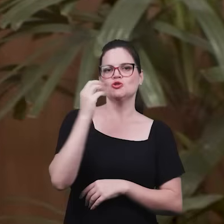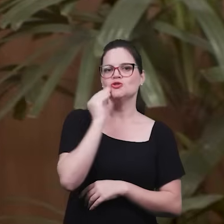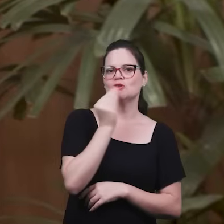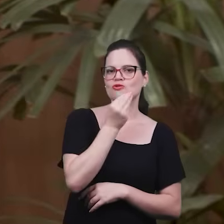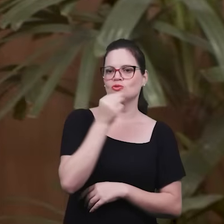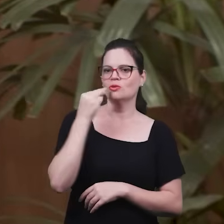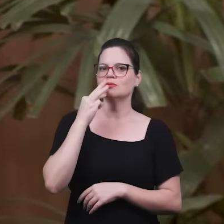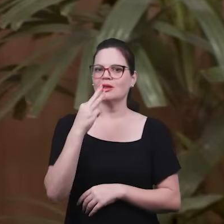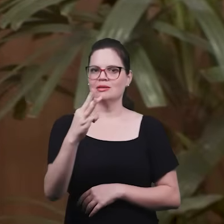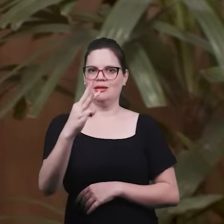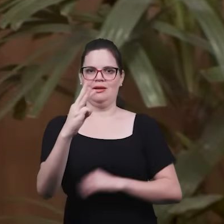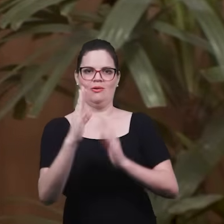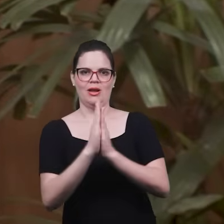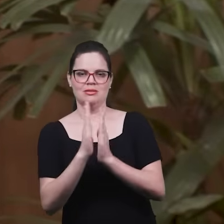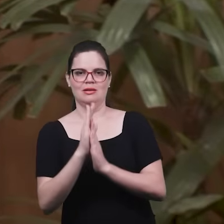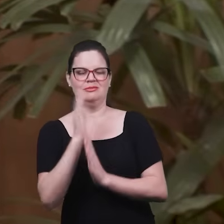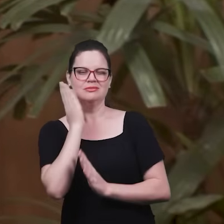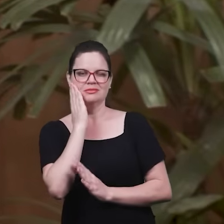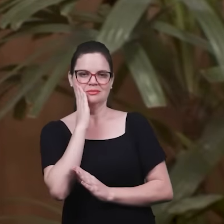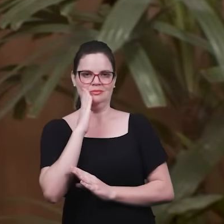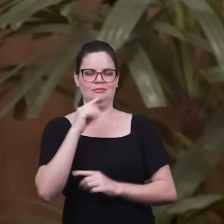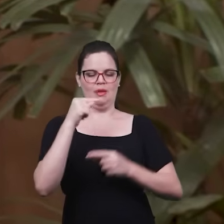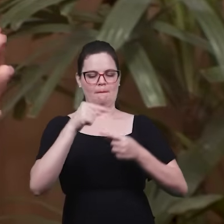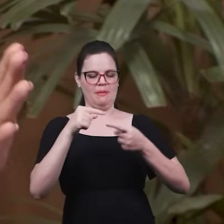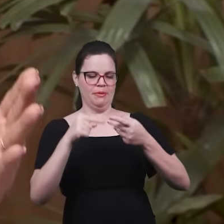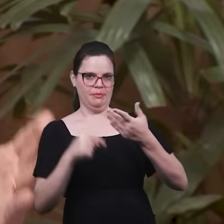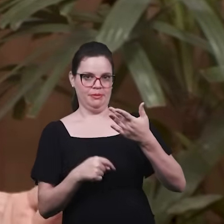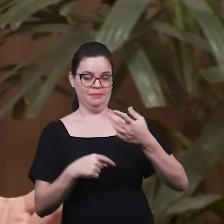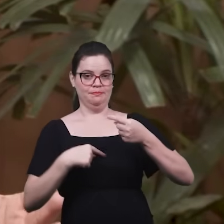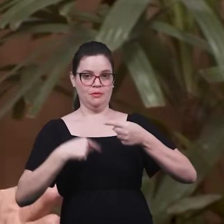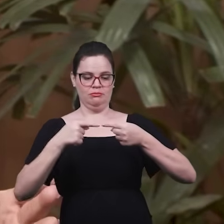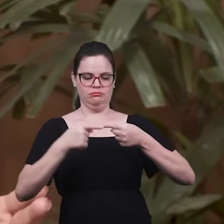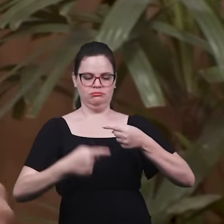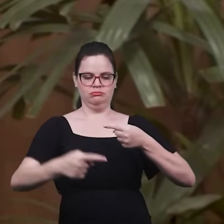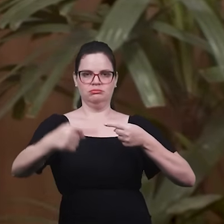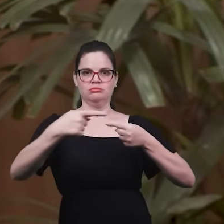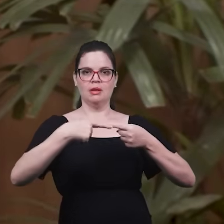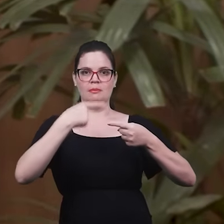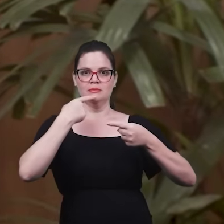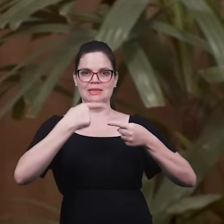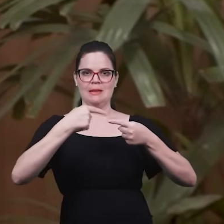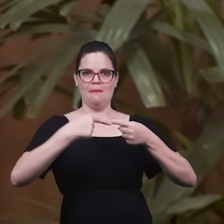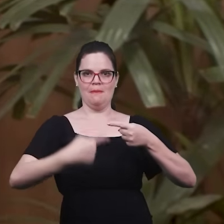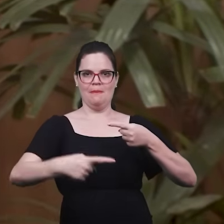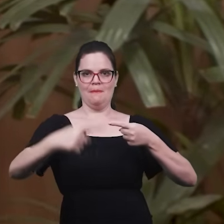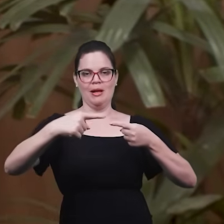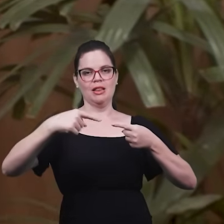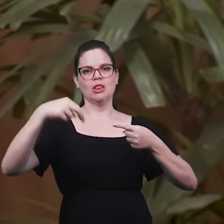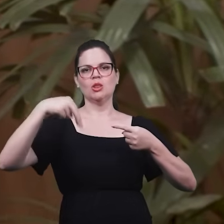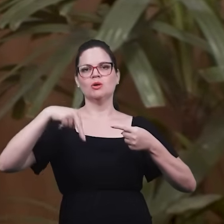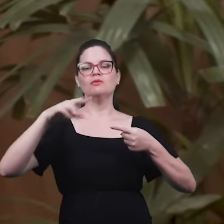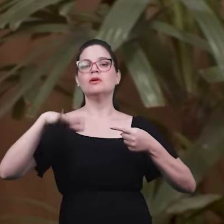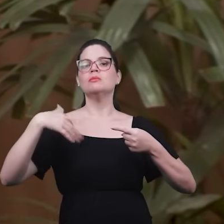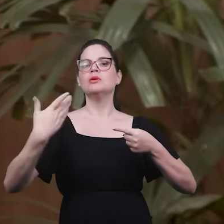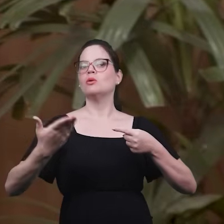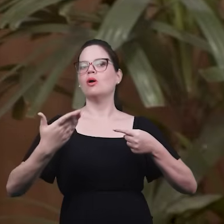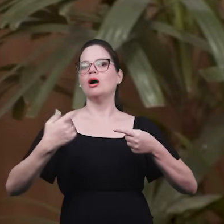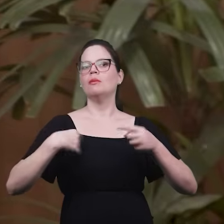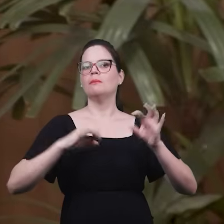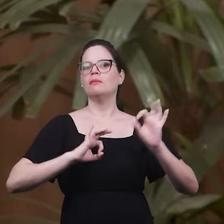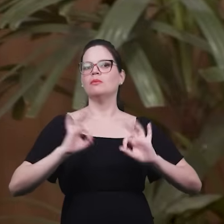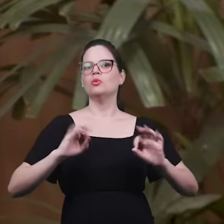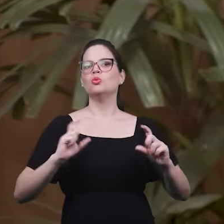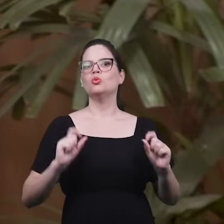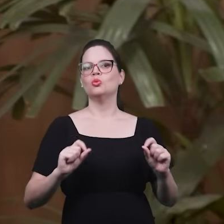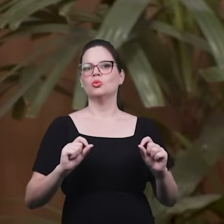um foco, uma organização. Então, na primeira semana do mês de novembro, qual foi a organização que a